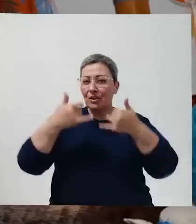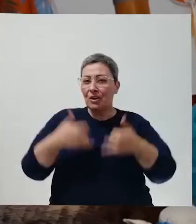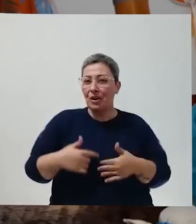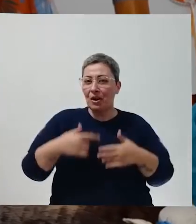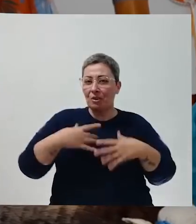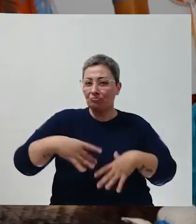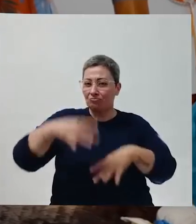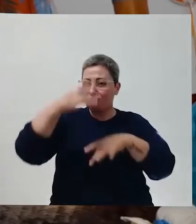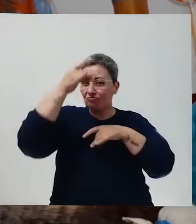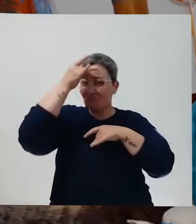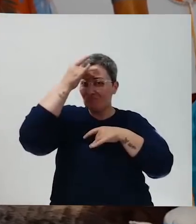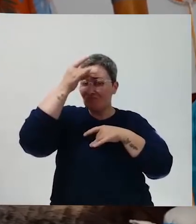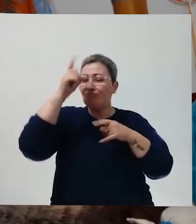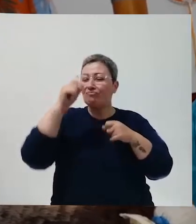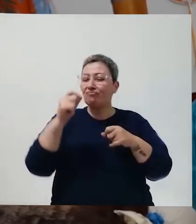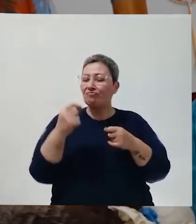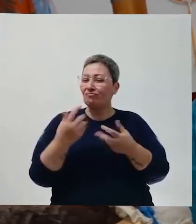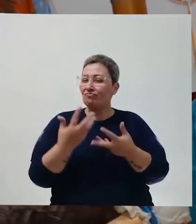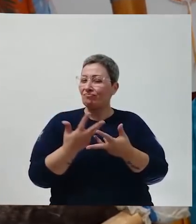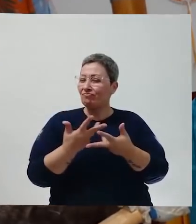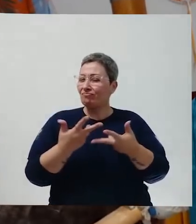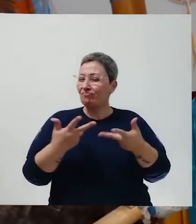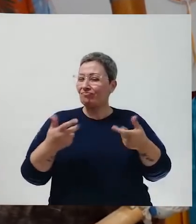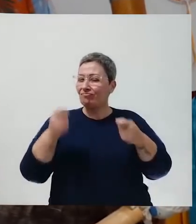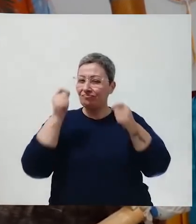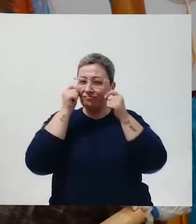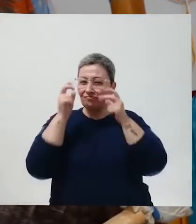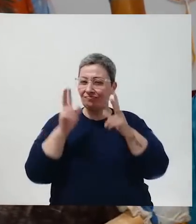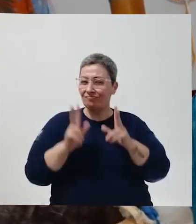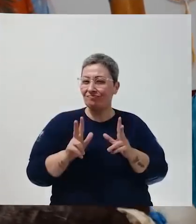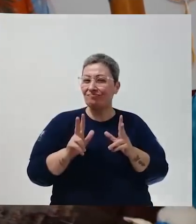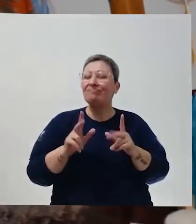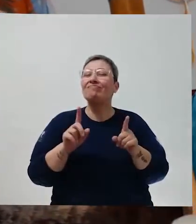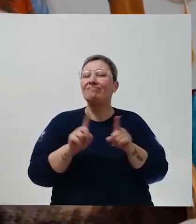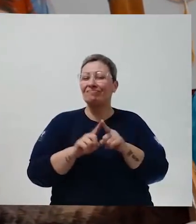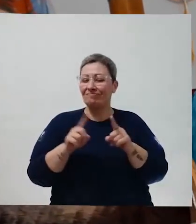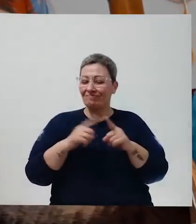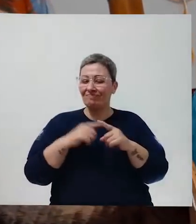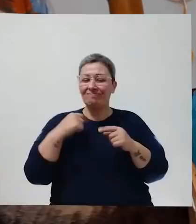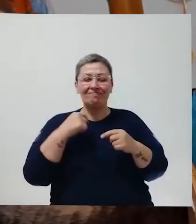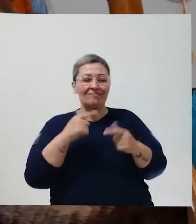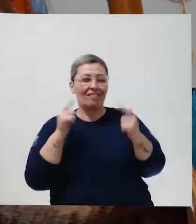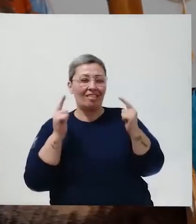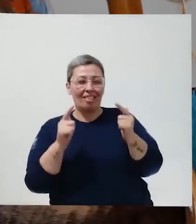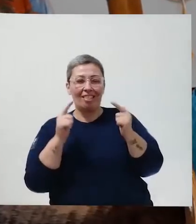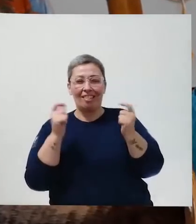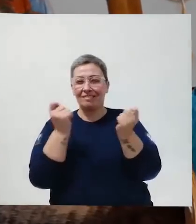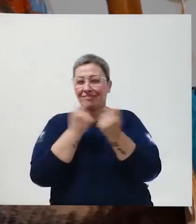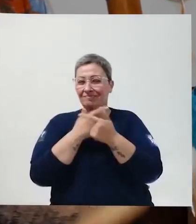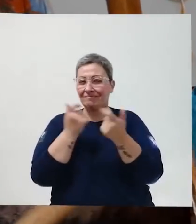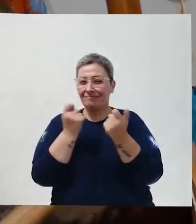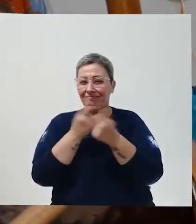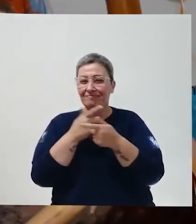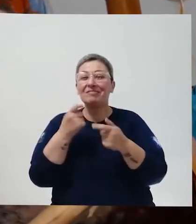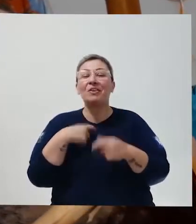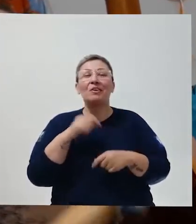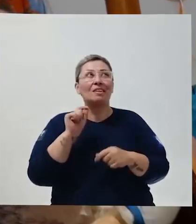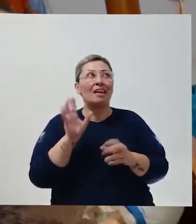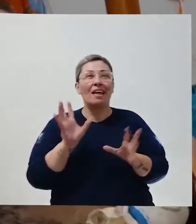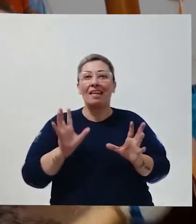um personagem muito esperto, muito divertido,